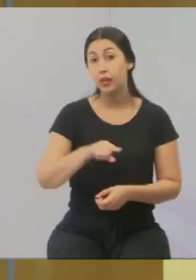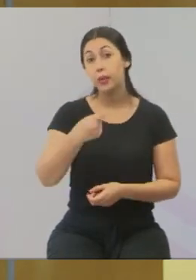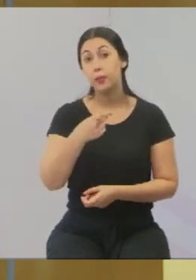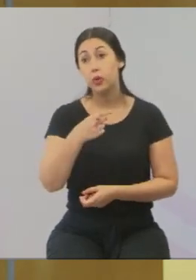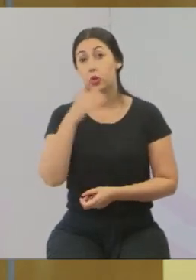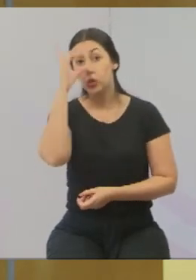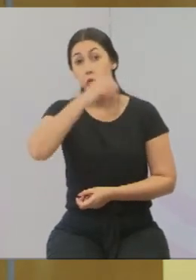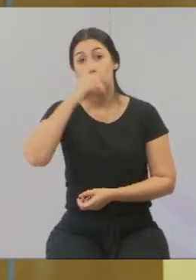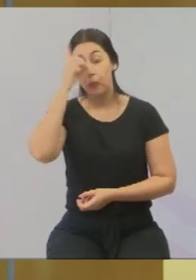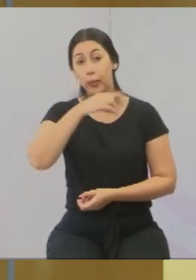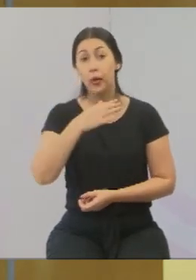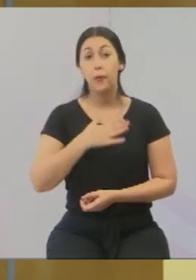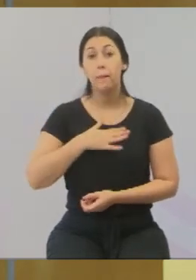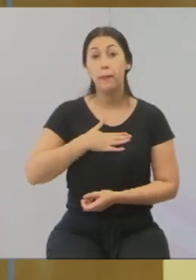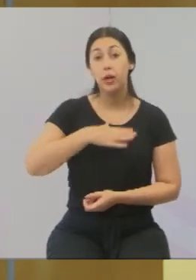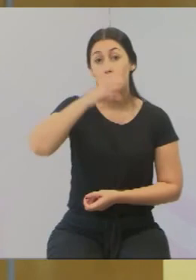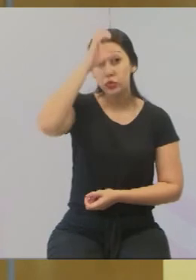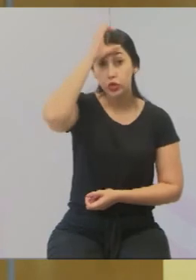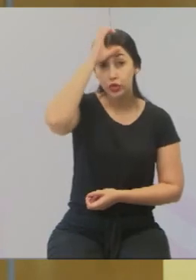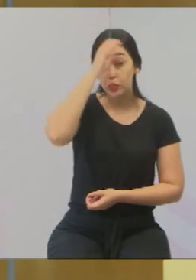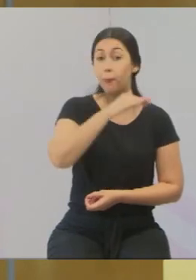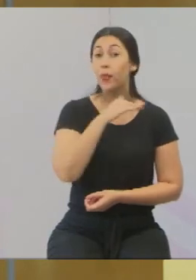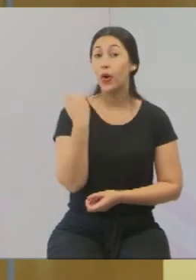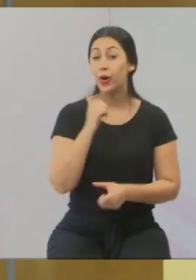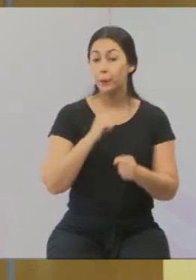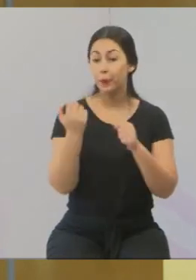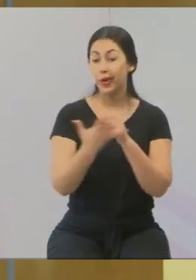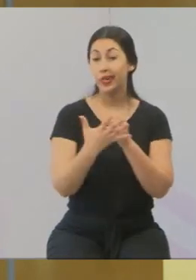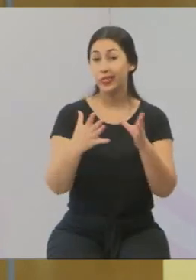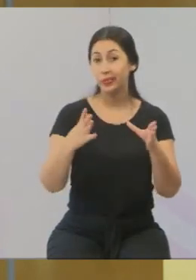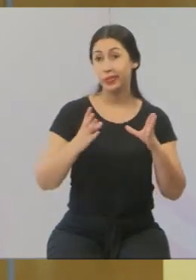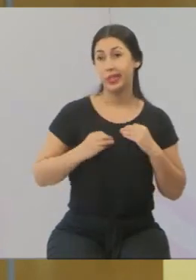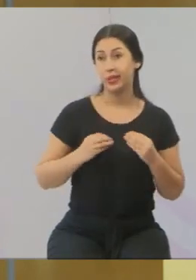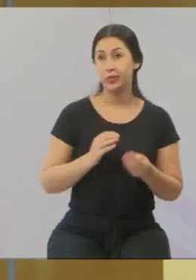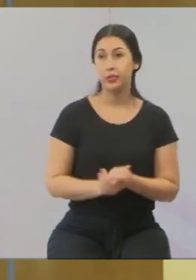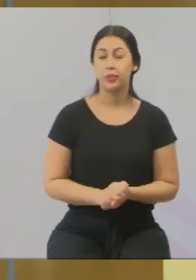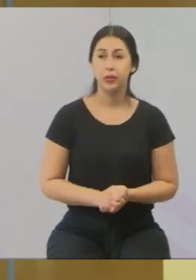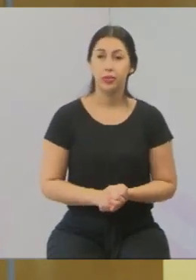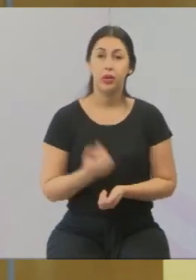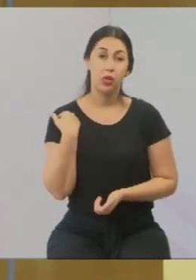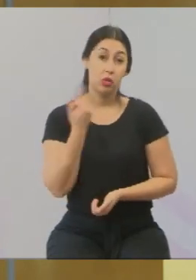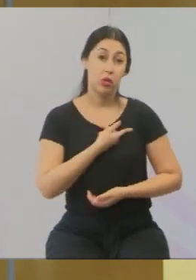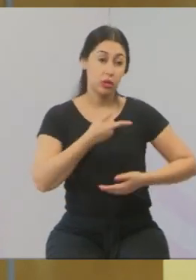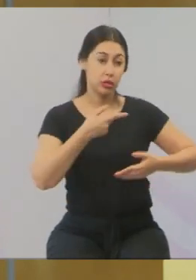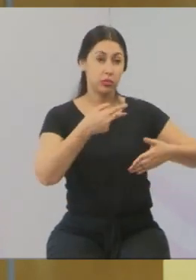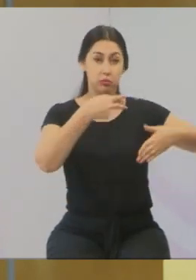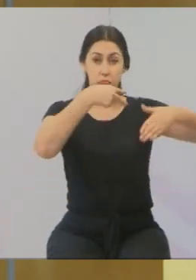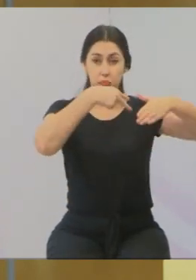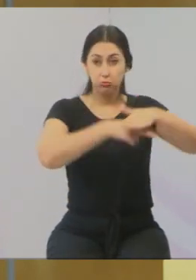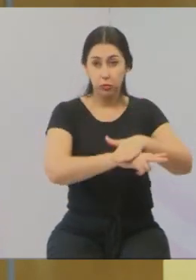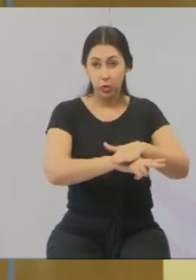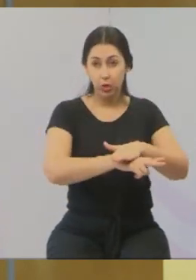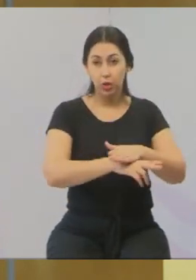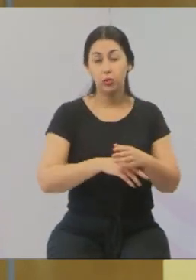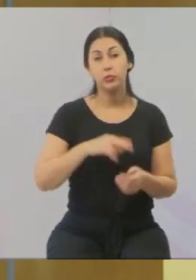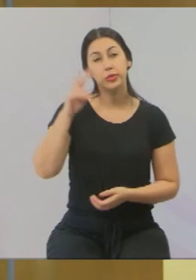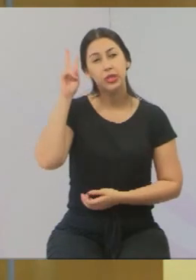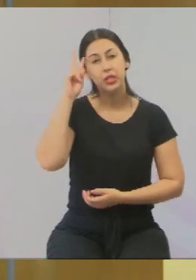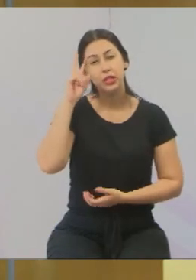meu tio, irmão da minha mãe, com Covid, né? Fizemos aí o sepultamento dele na segunda-feira de